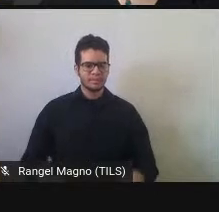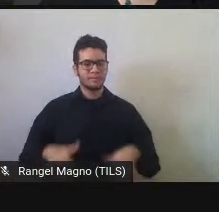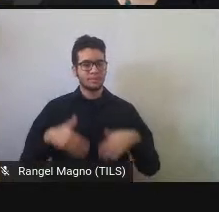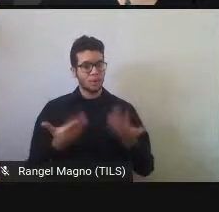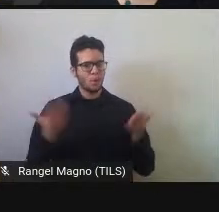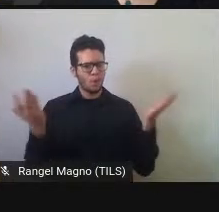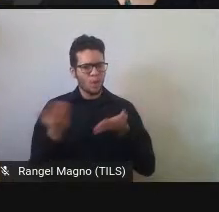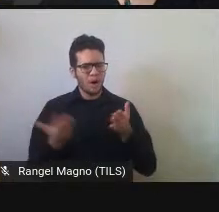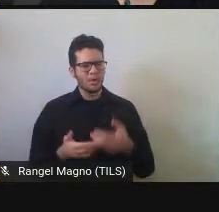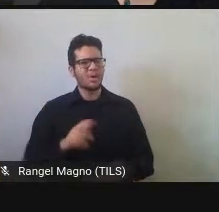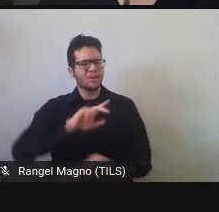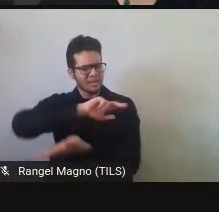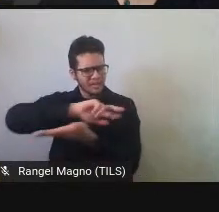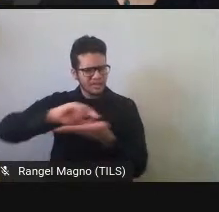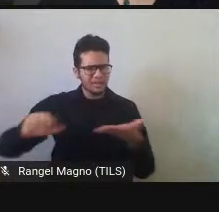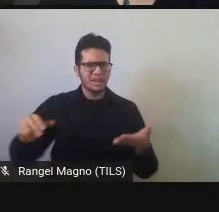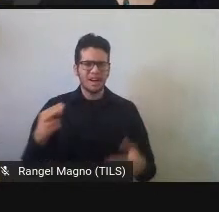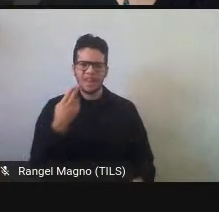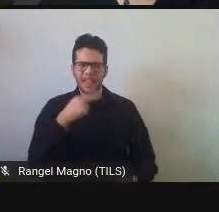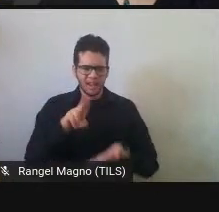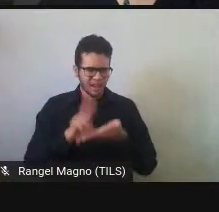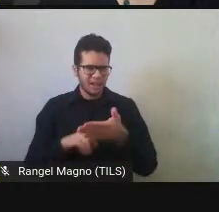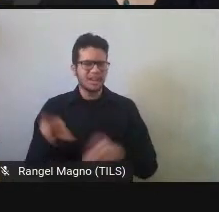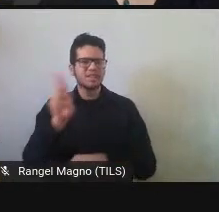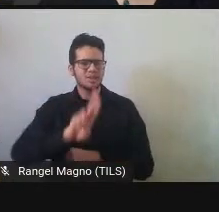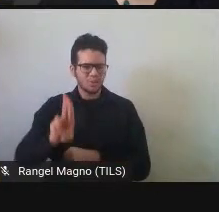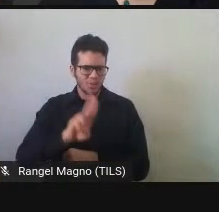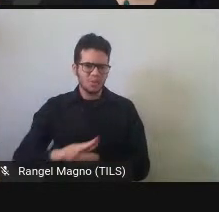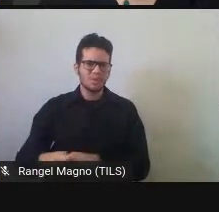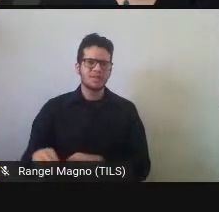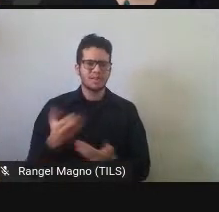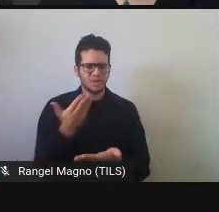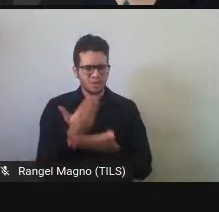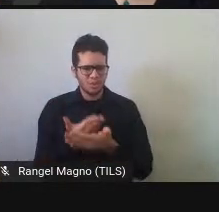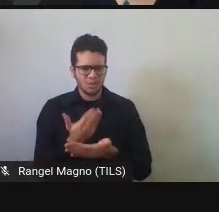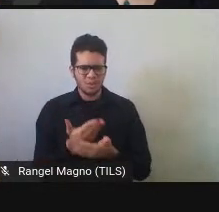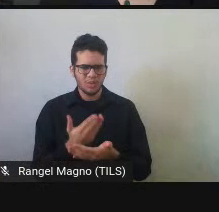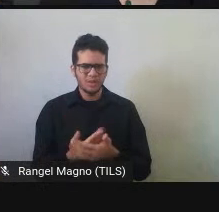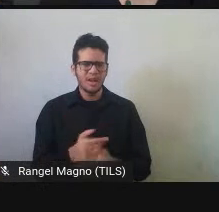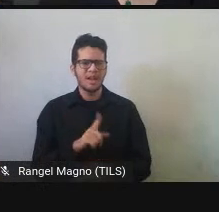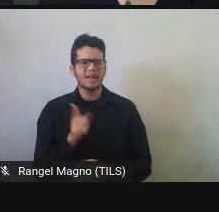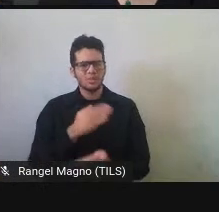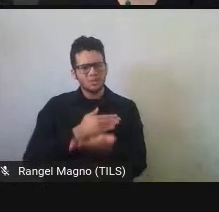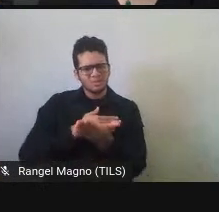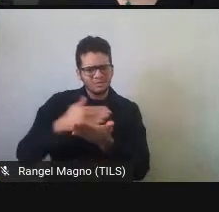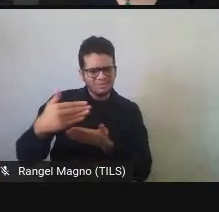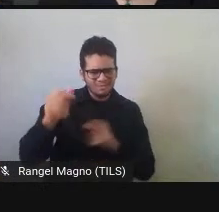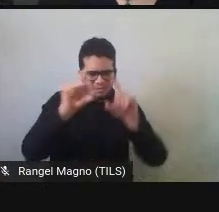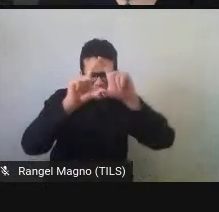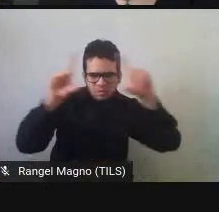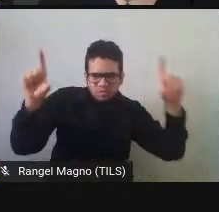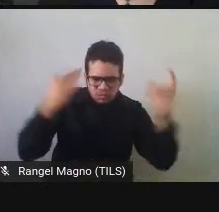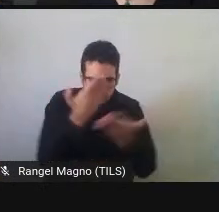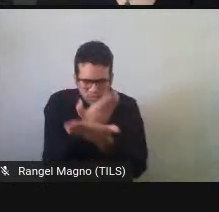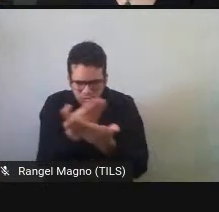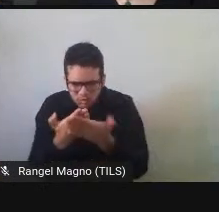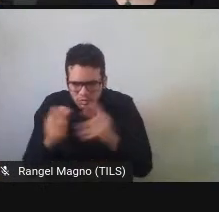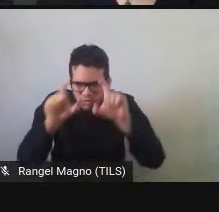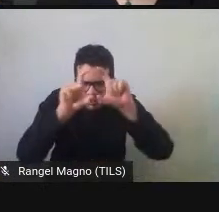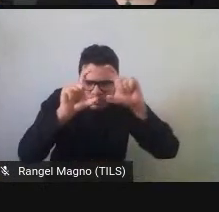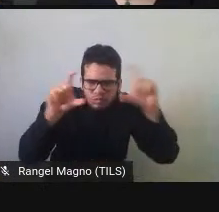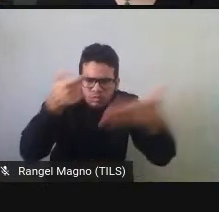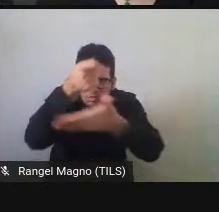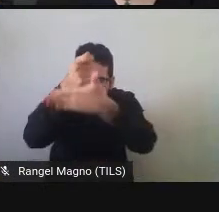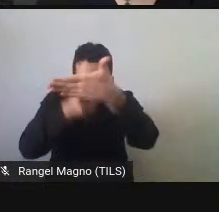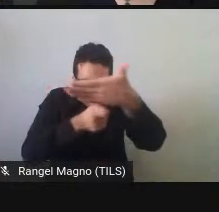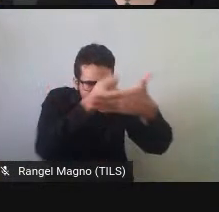cartas desse período Socir apesar de dedicar-se enormemente à escrita do memoir durante esse período de formação ele